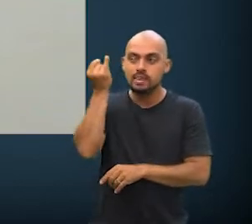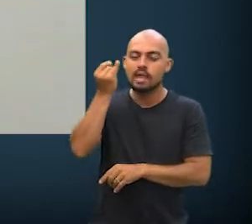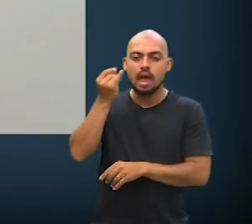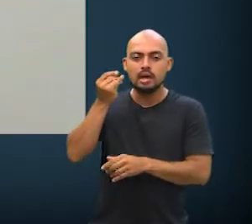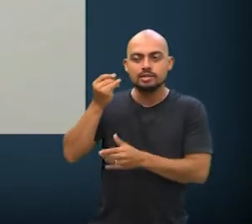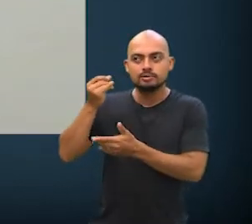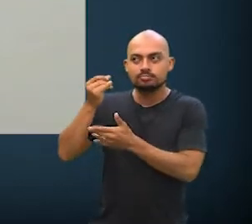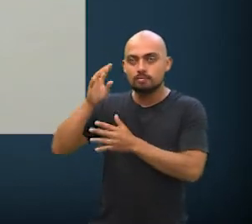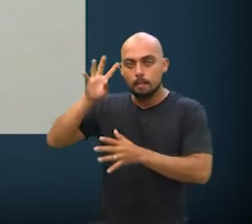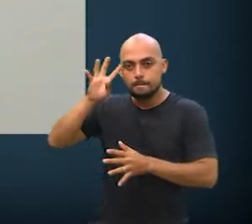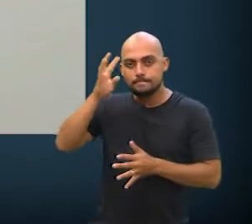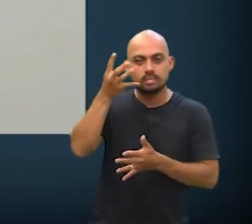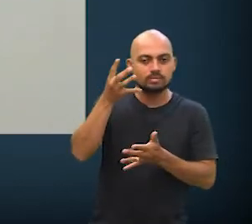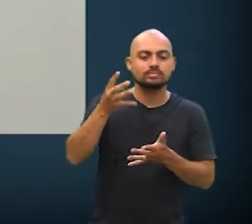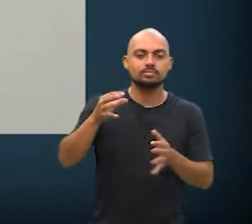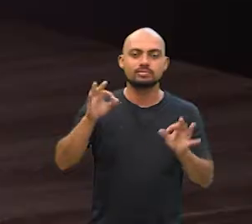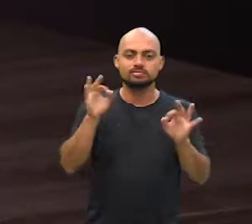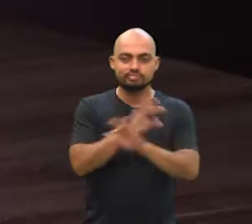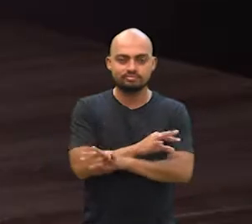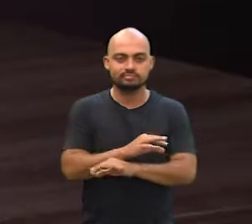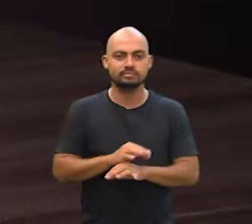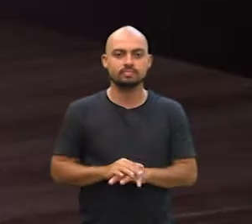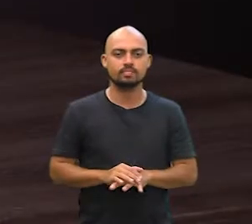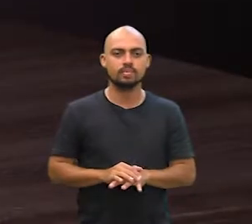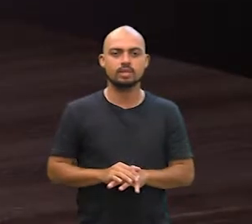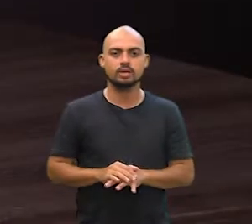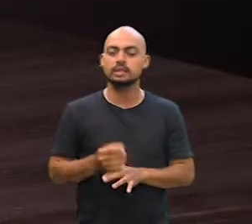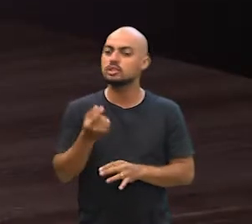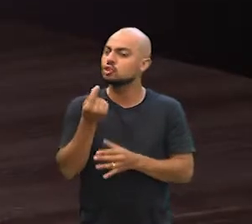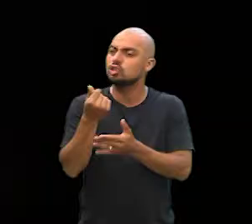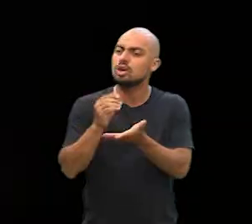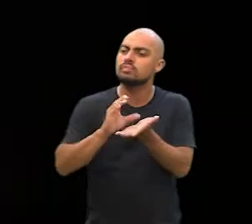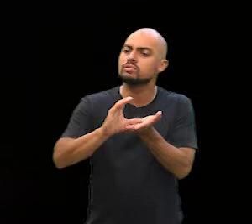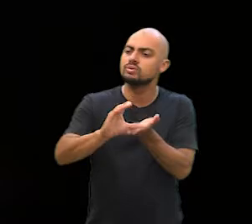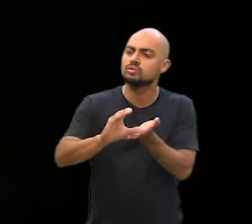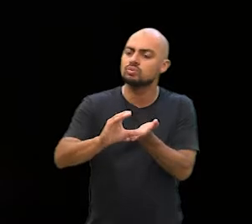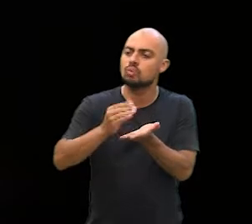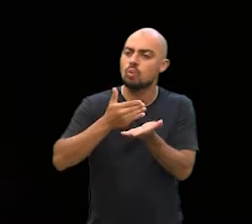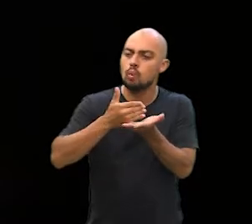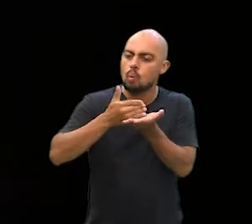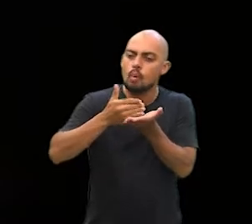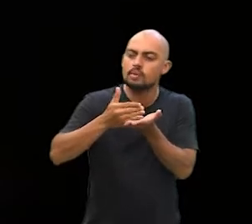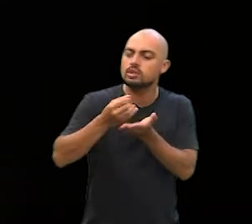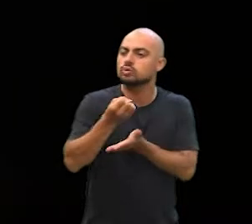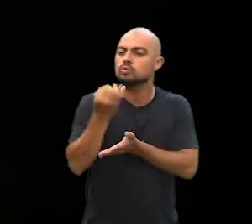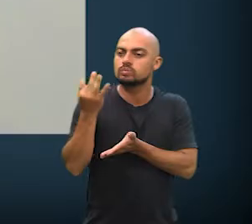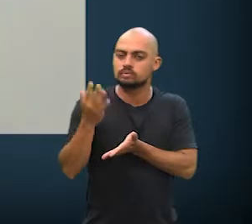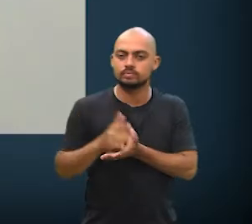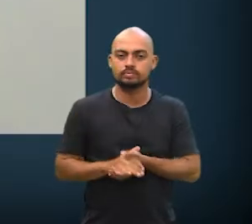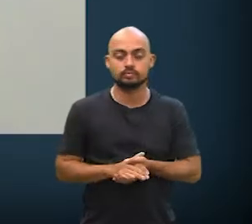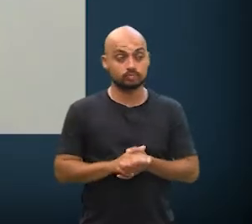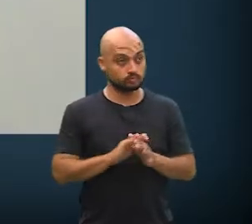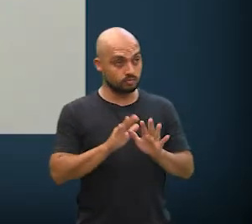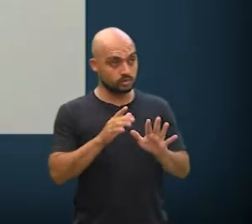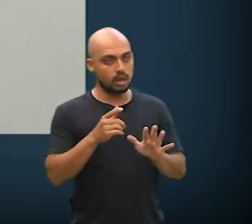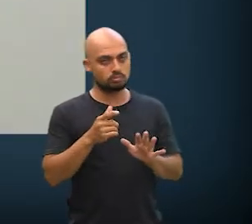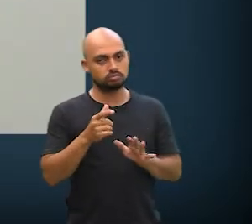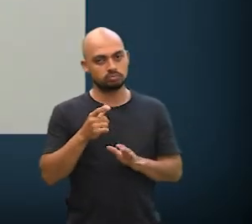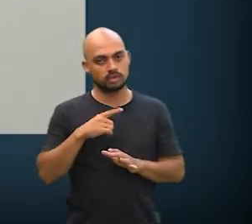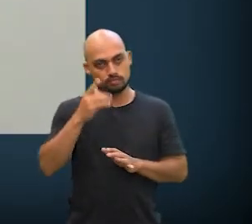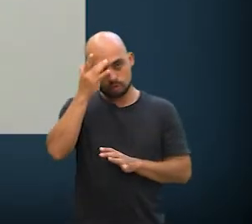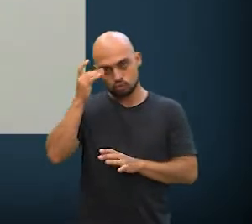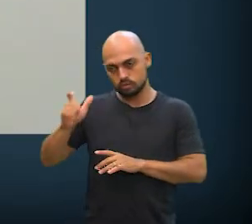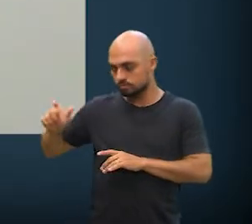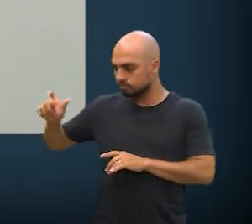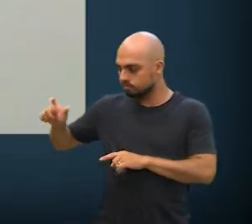como uma solução já funcional. Qual foi o investimento inicial? A gente teve um investidor anjo no